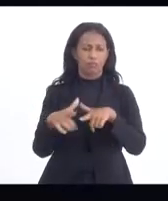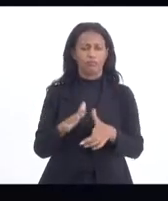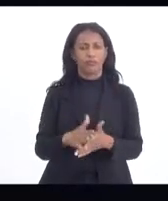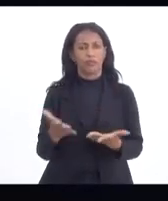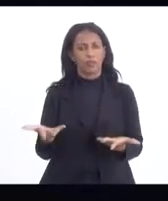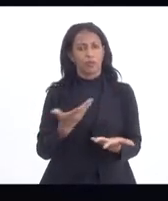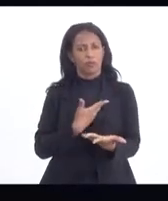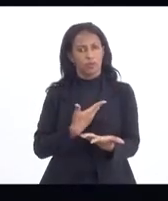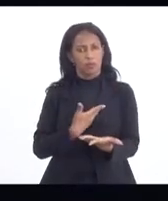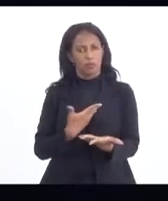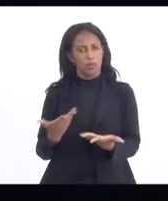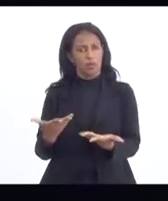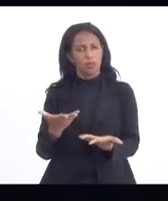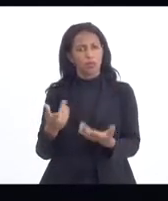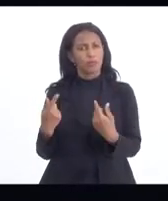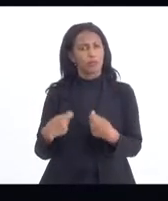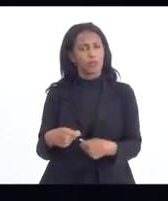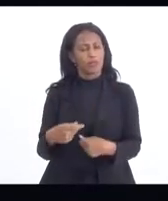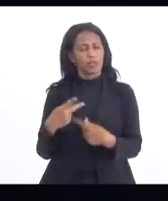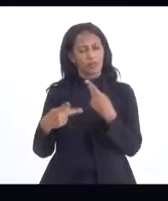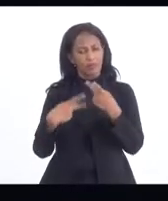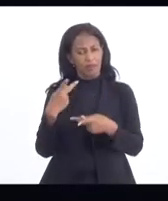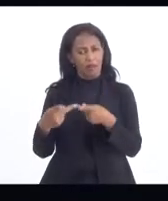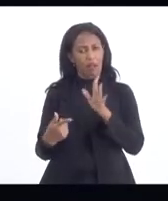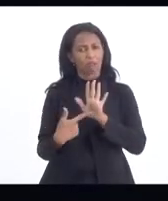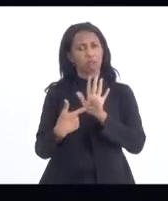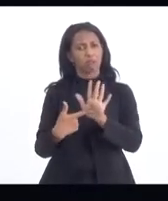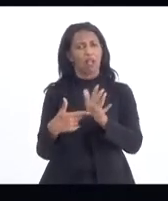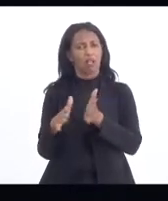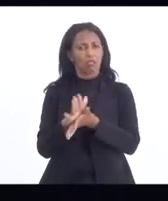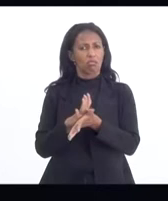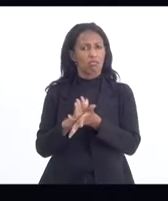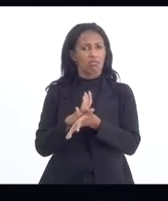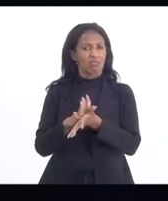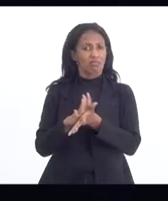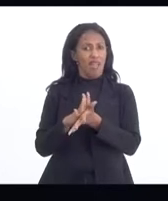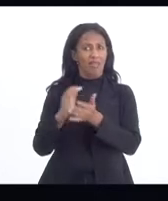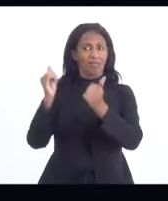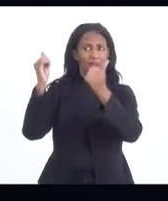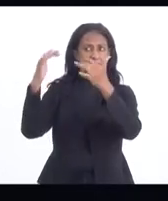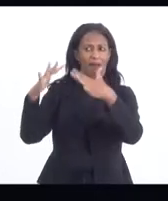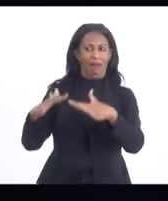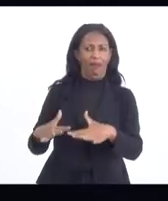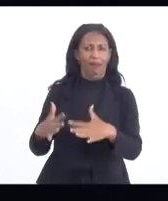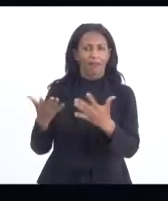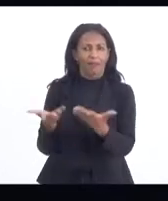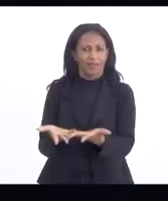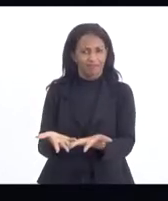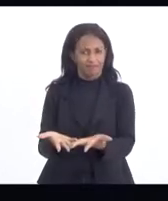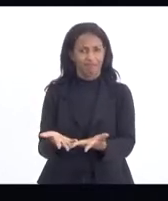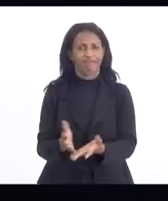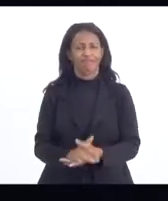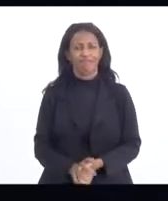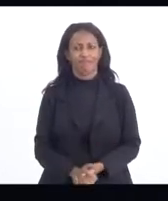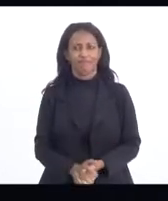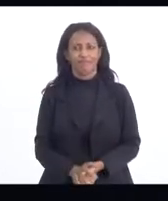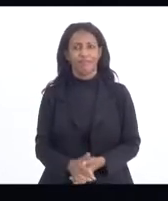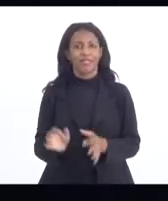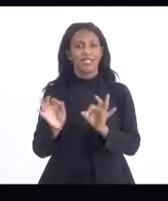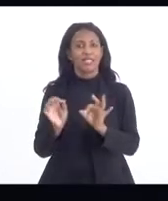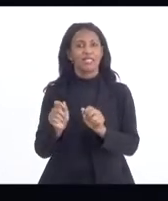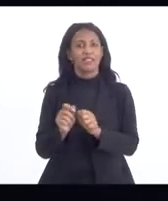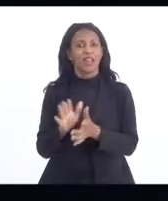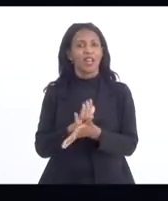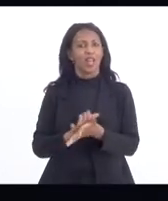meus amigos, isso precisa ser dito. Nada cai do céu. Como já foi dito aqui também, ninguém faz